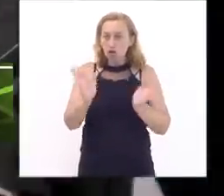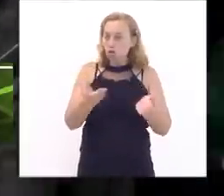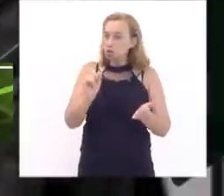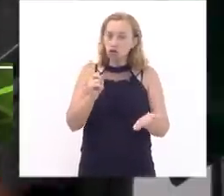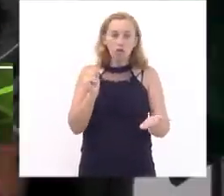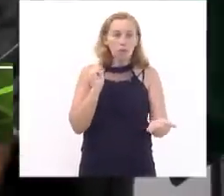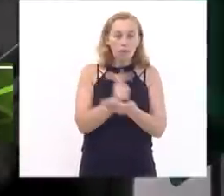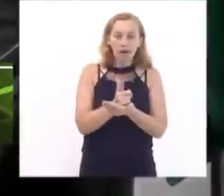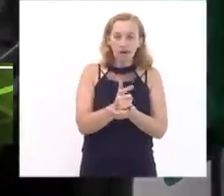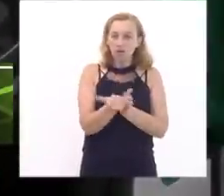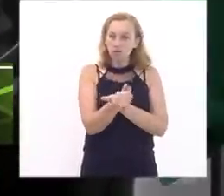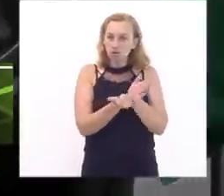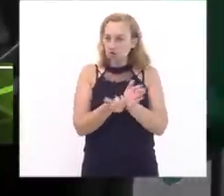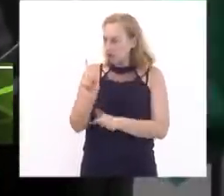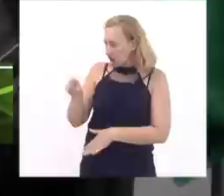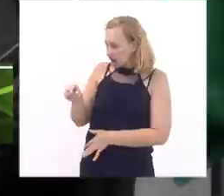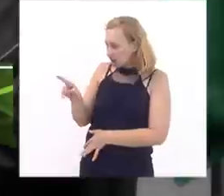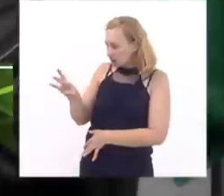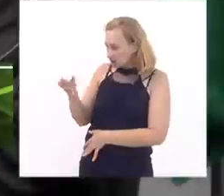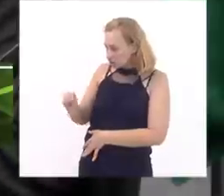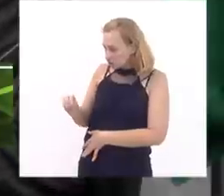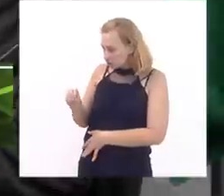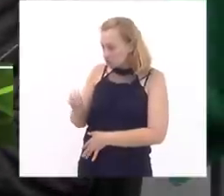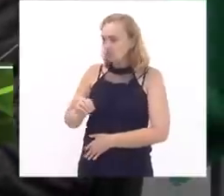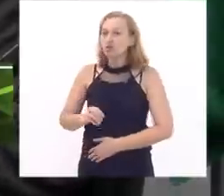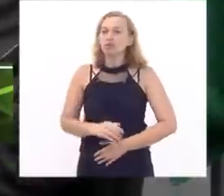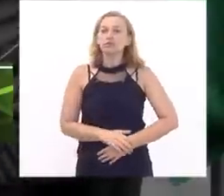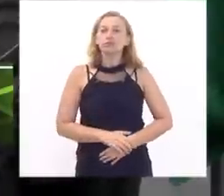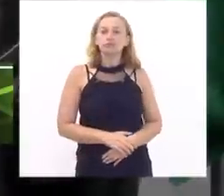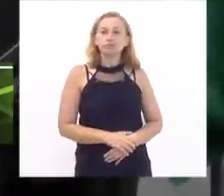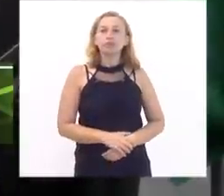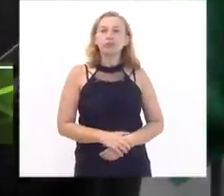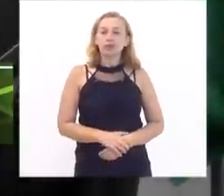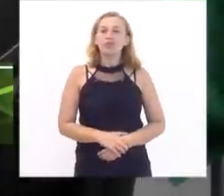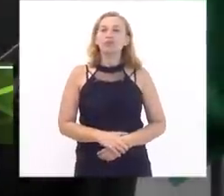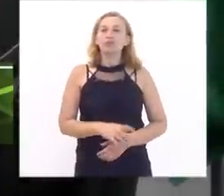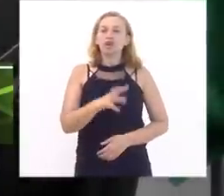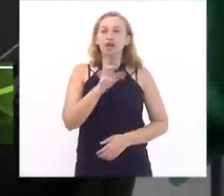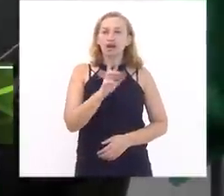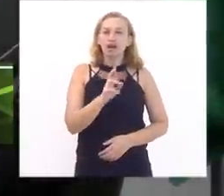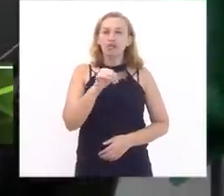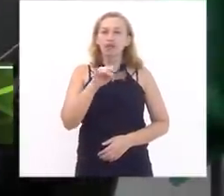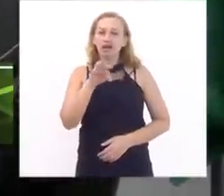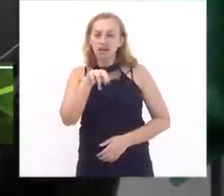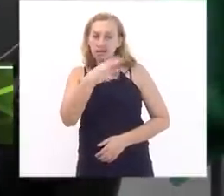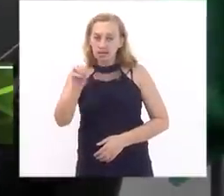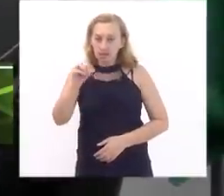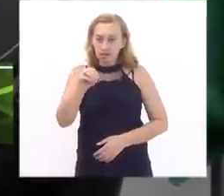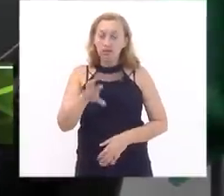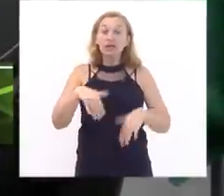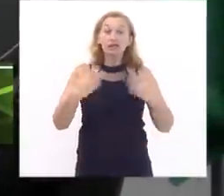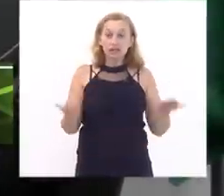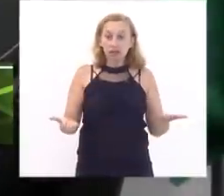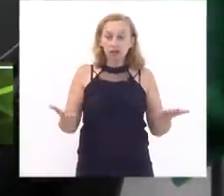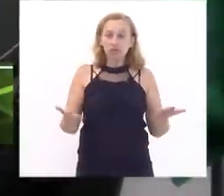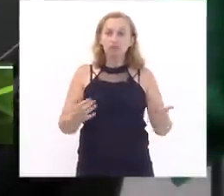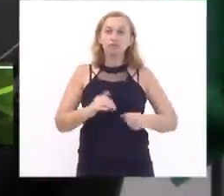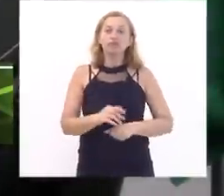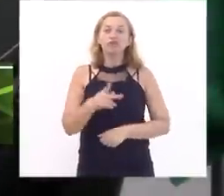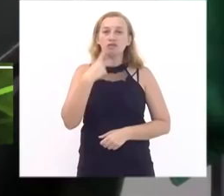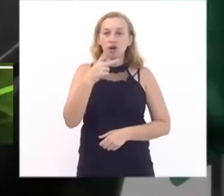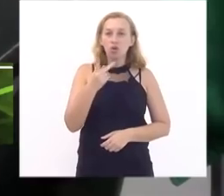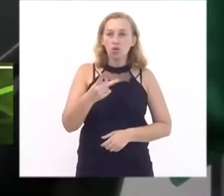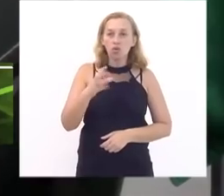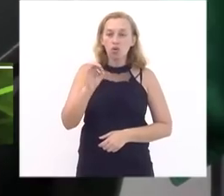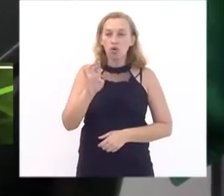pagam imposto de renda. É por aí, doutor Sérgio? Vai virar remuneração. Vira remuneração. Então, me disse o coronel Henrique